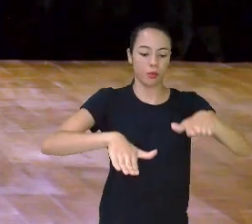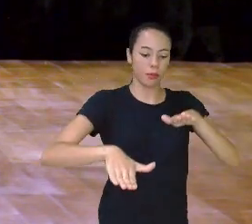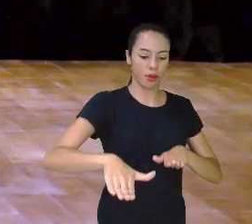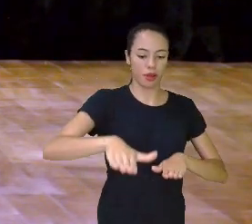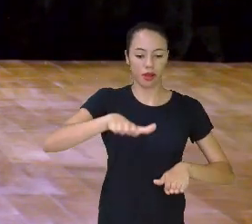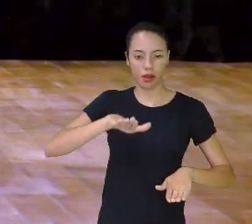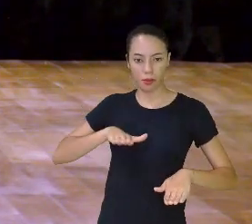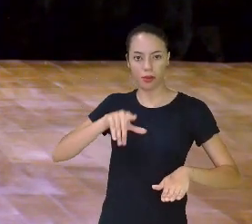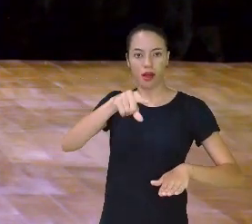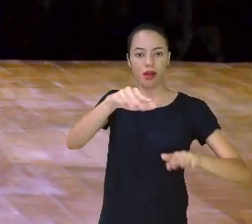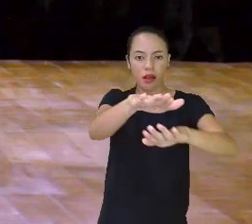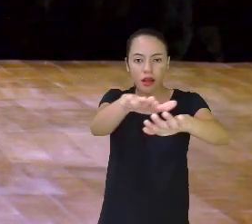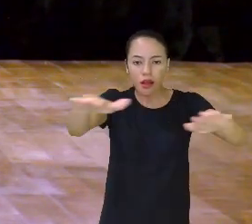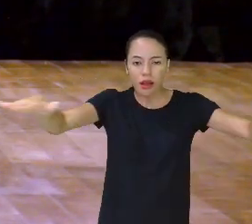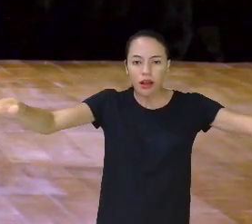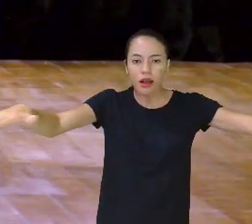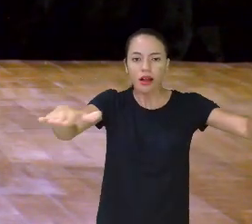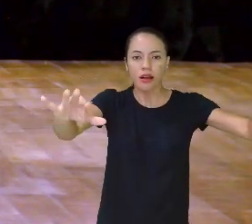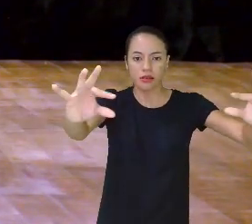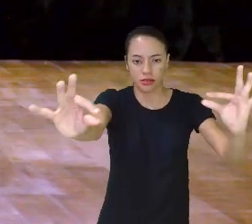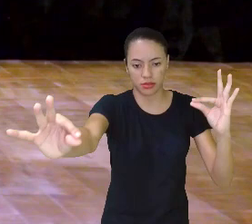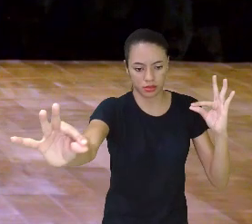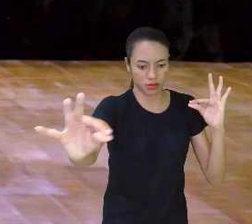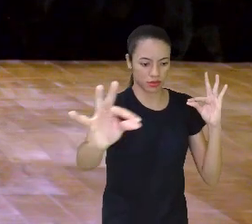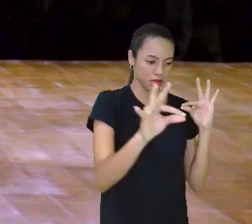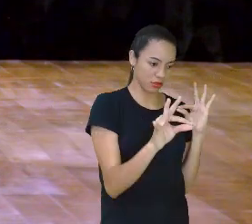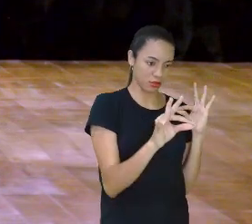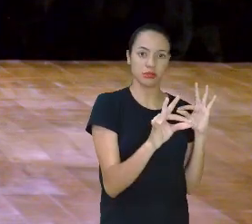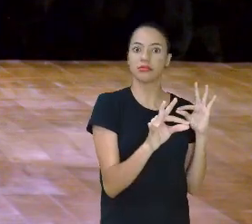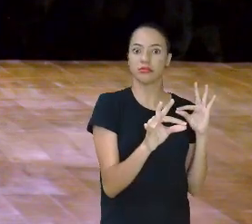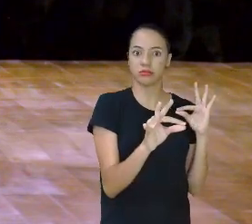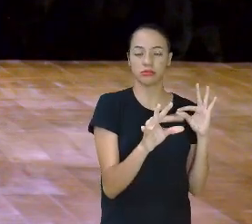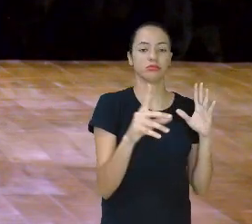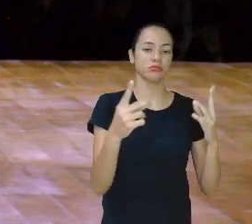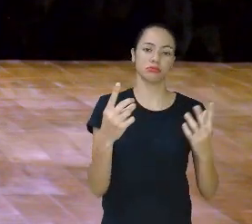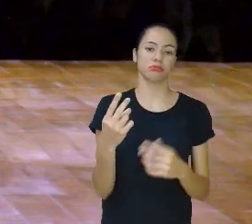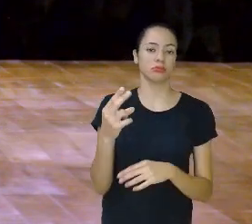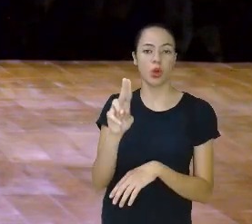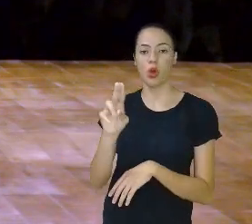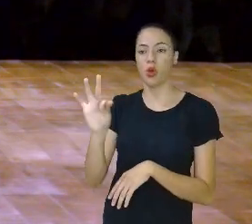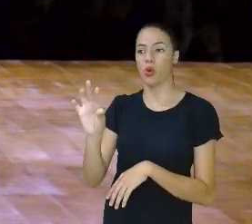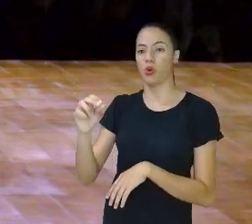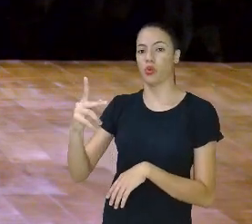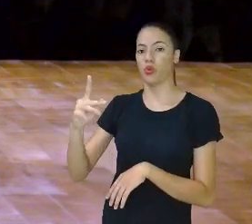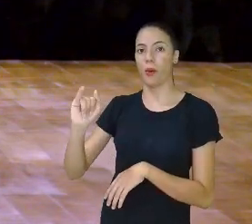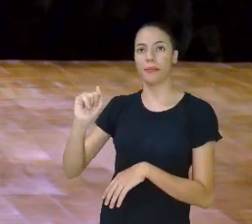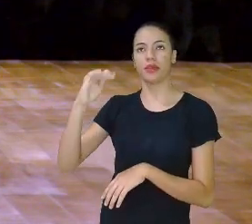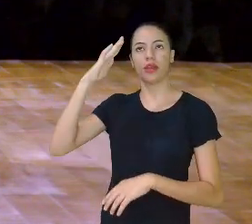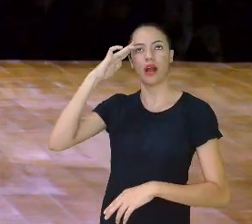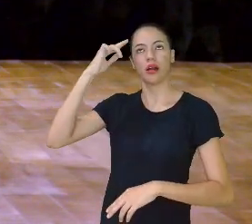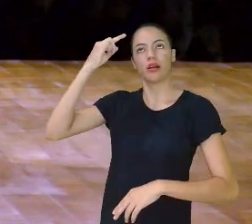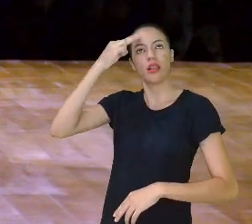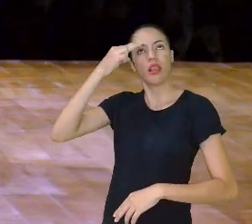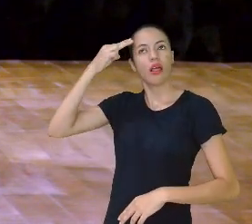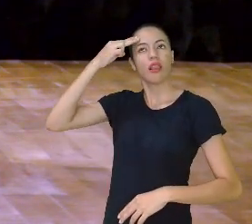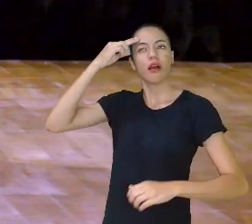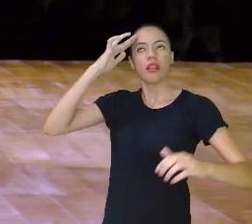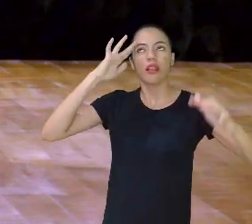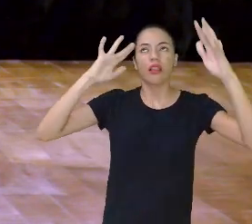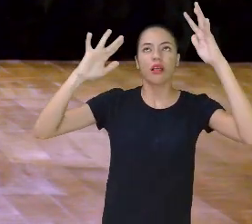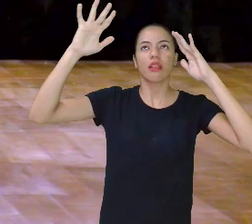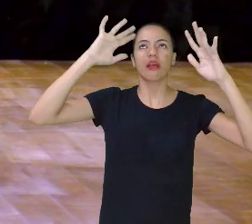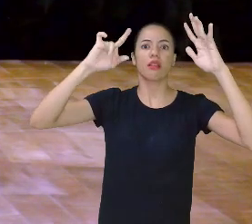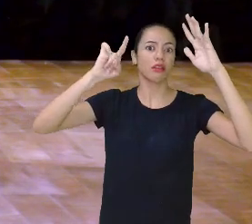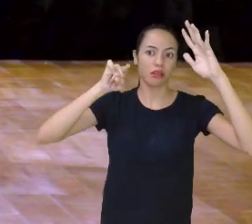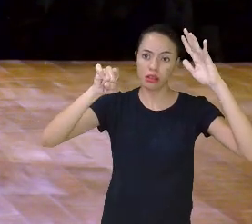se aproxima de mim 2 passos. Então a utopia, ela serve para a gente continuar caminhando. E